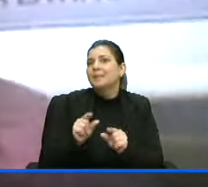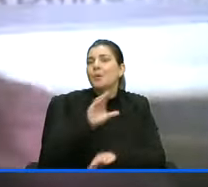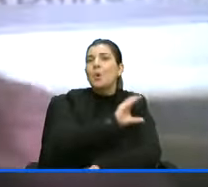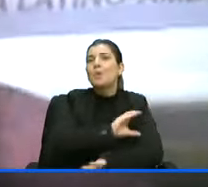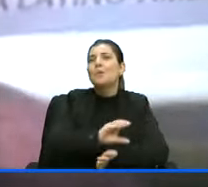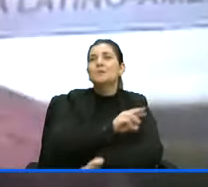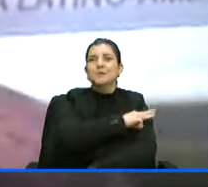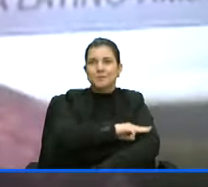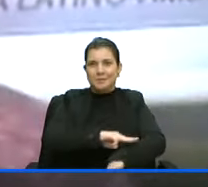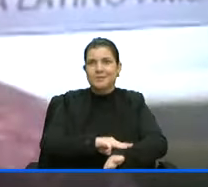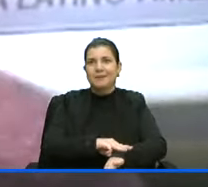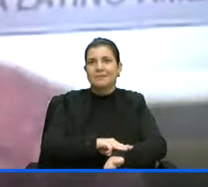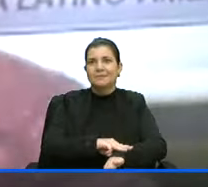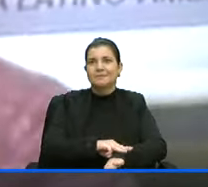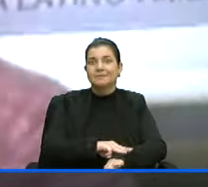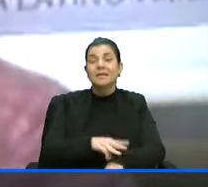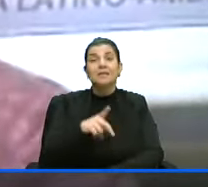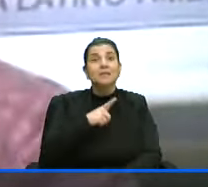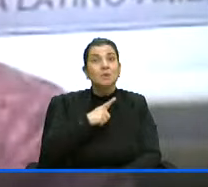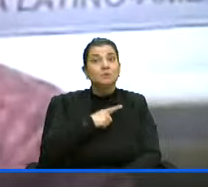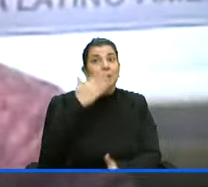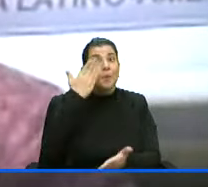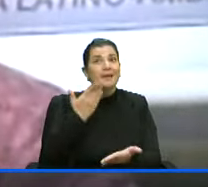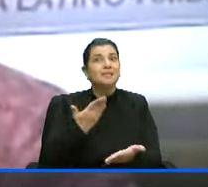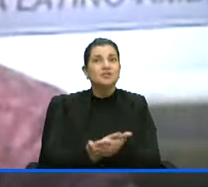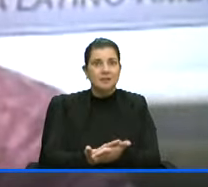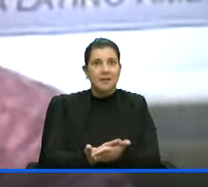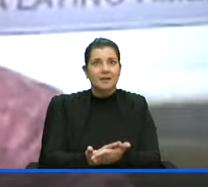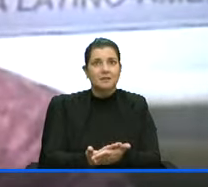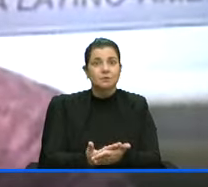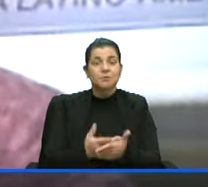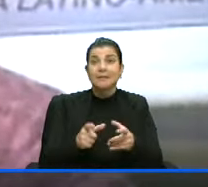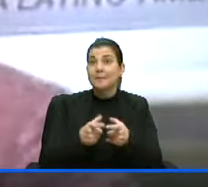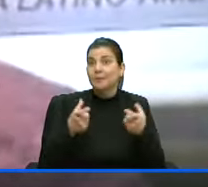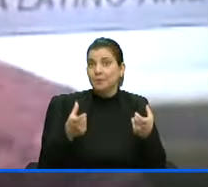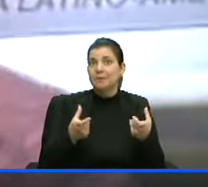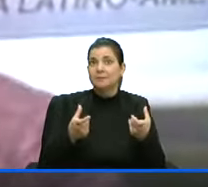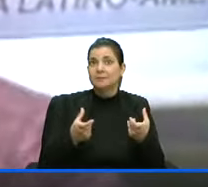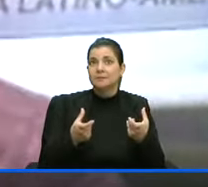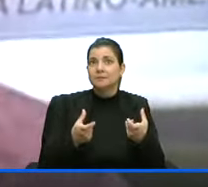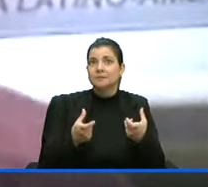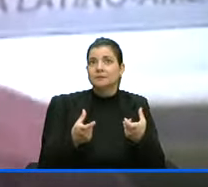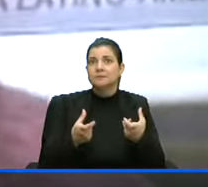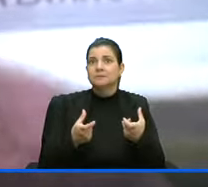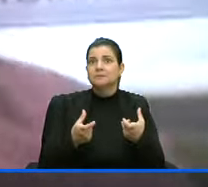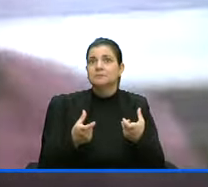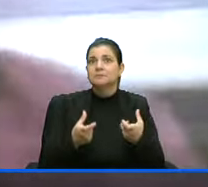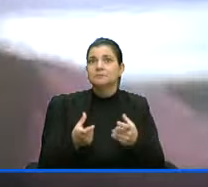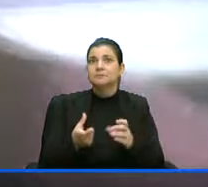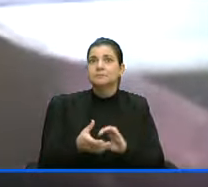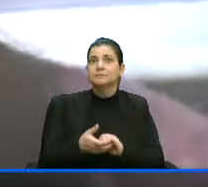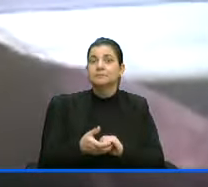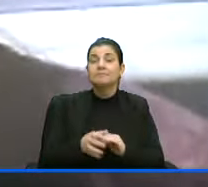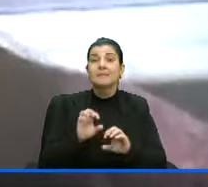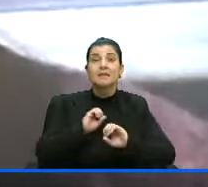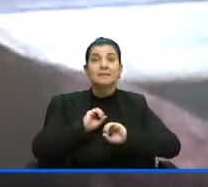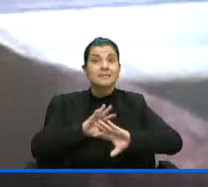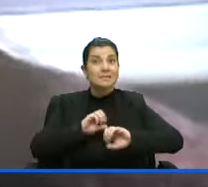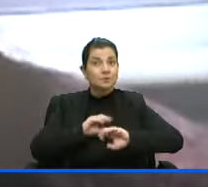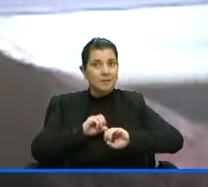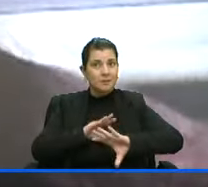de magistério. Eu tenho acreditado que a maioria... Ah, eu acho que eu caí, não. Que a maioria das educadoras